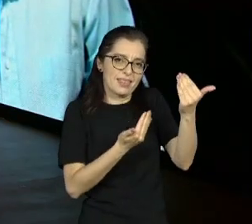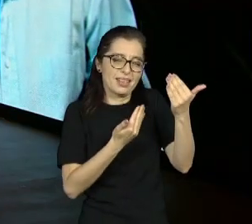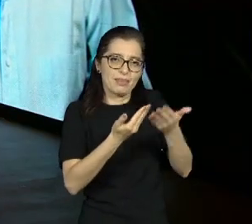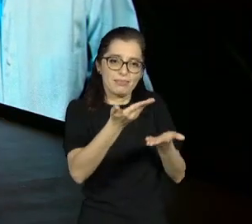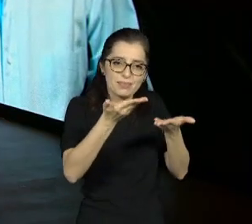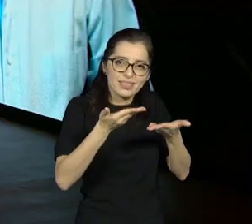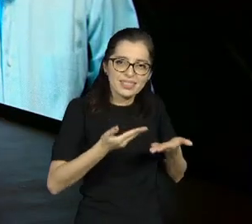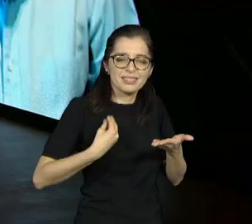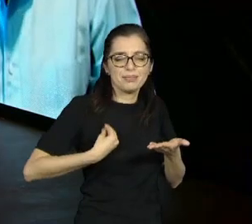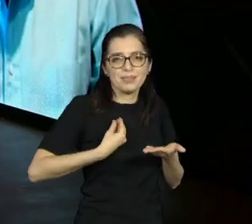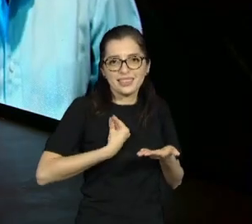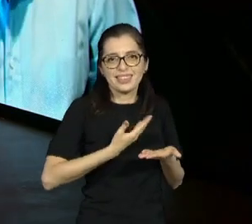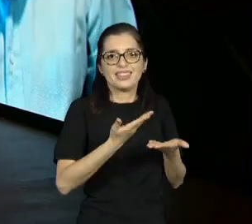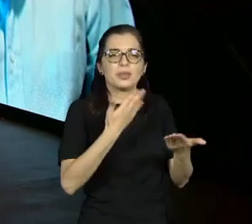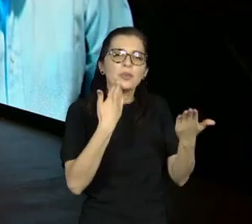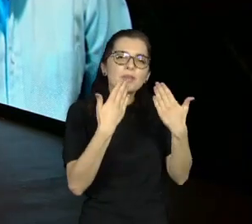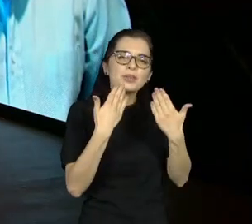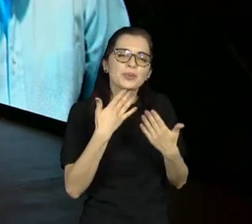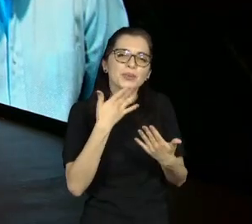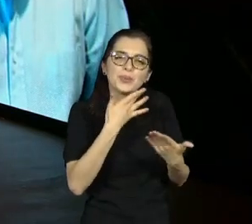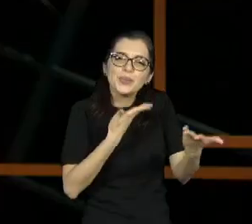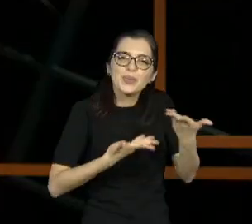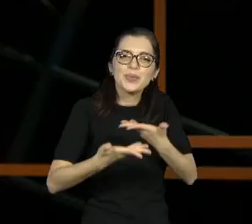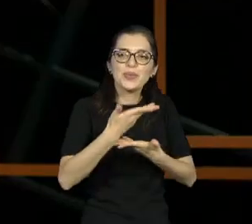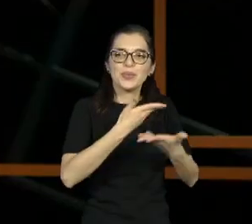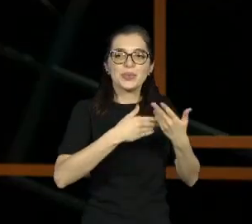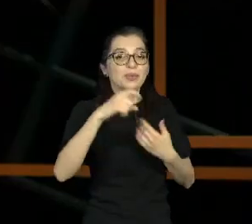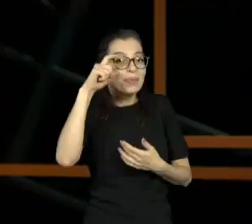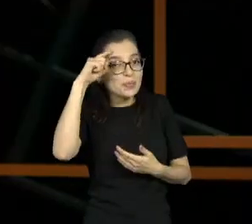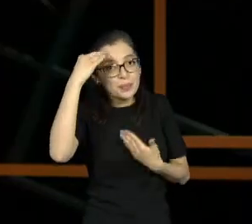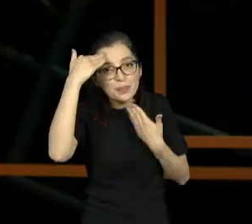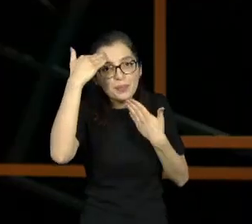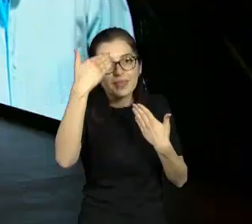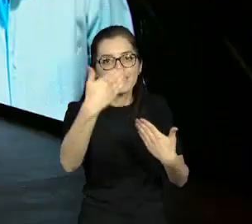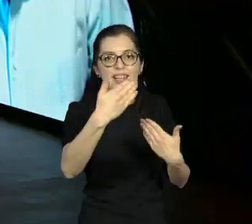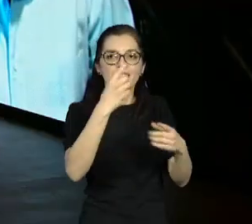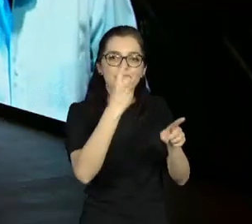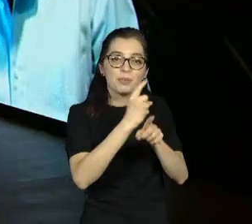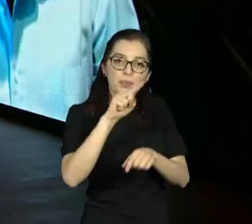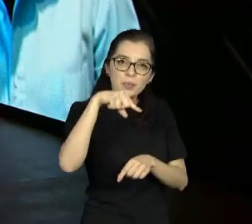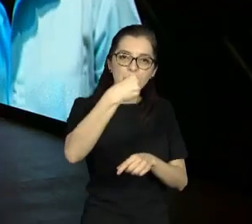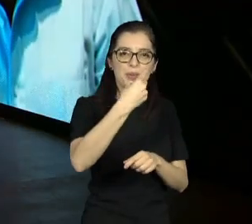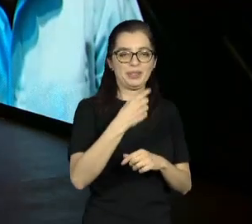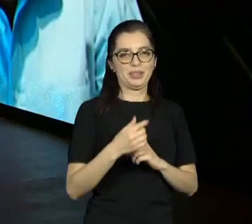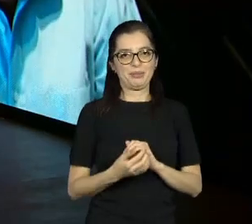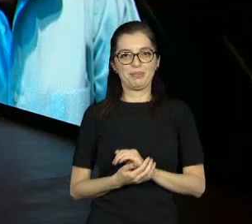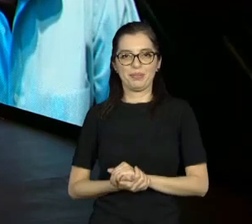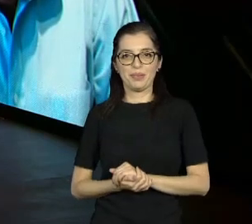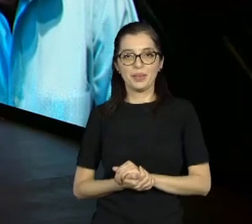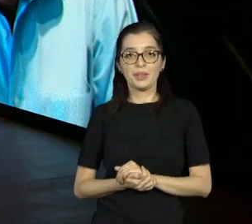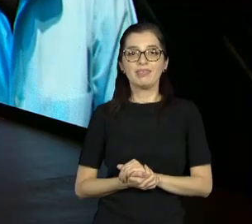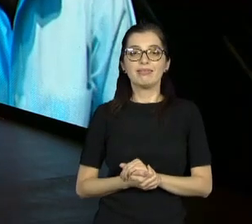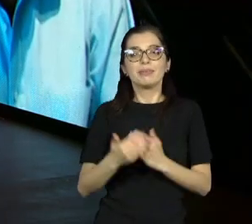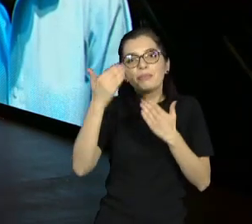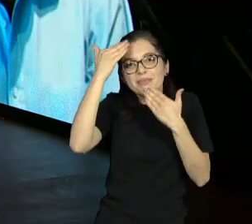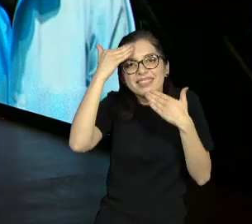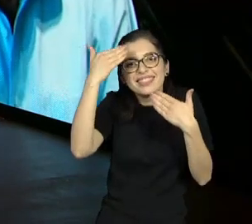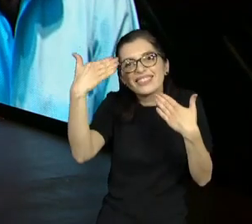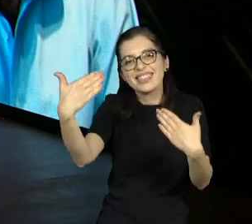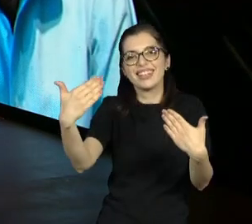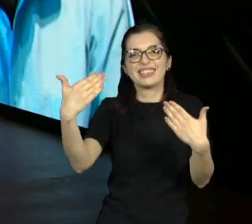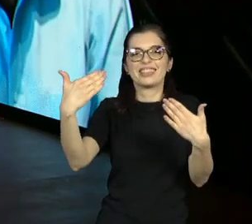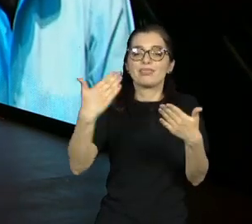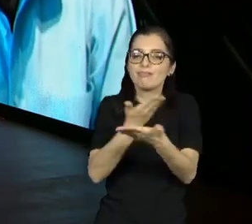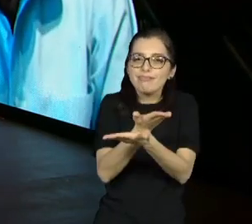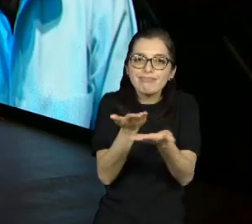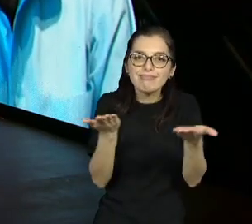delícia o papo. Muito obrigado, Maurício. Até uma próxima. Eu que agradeço, Atílio, Cris,